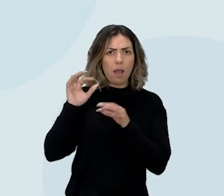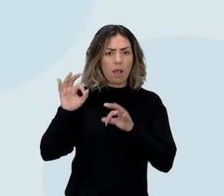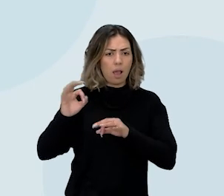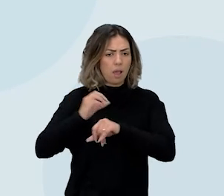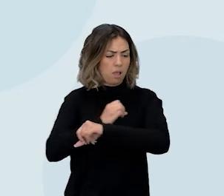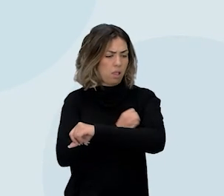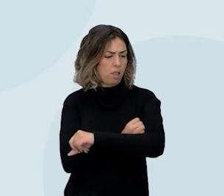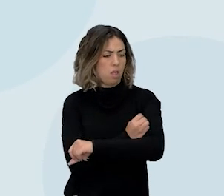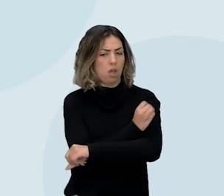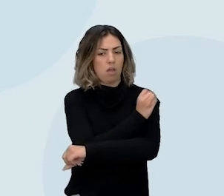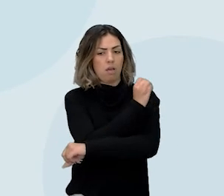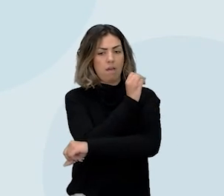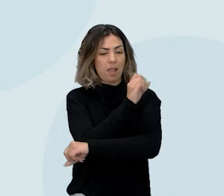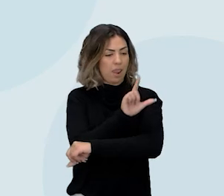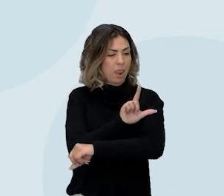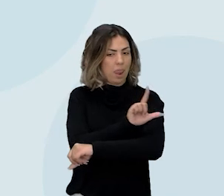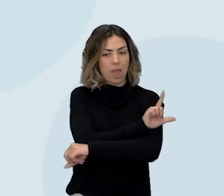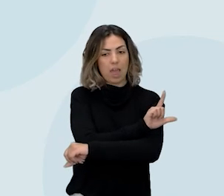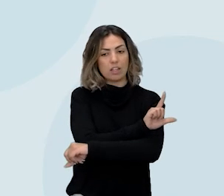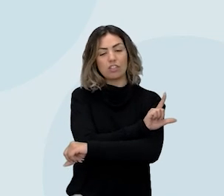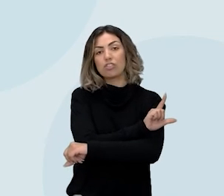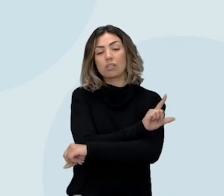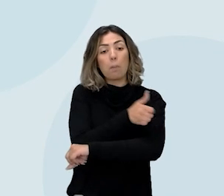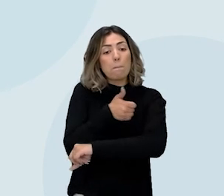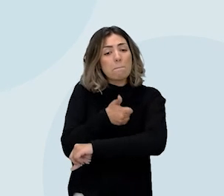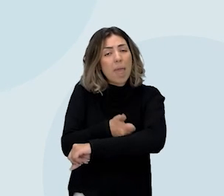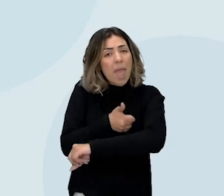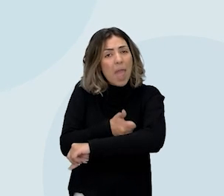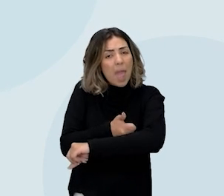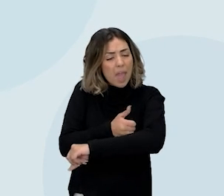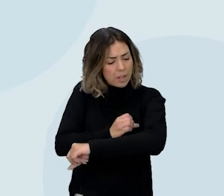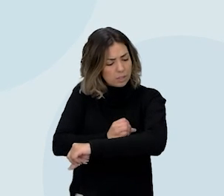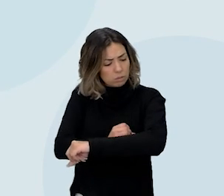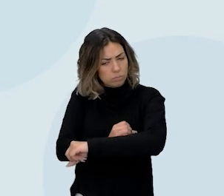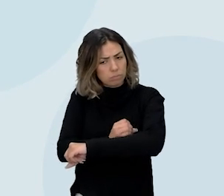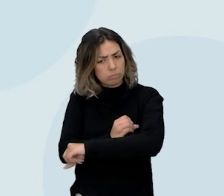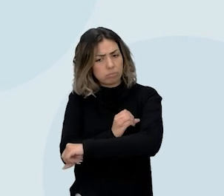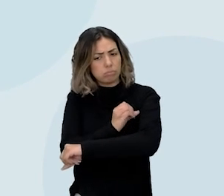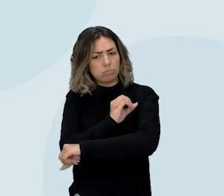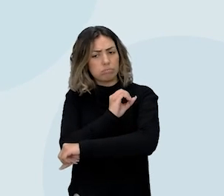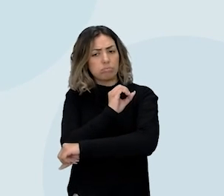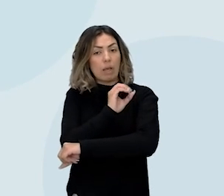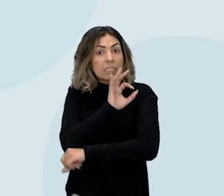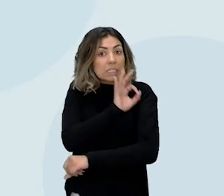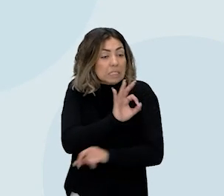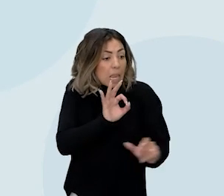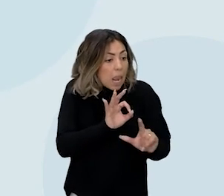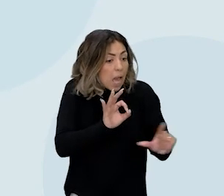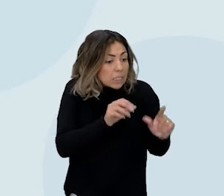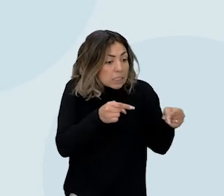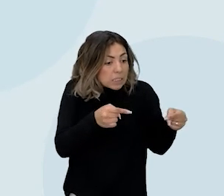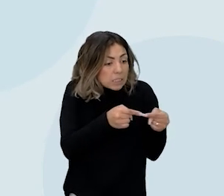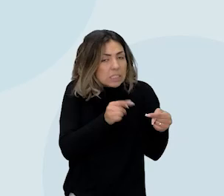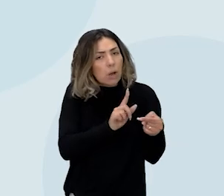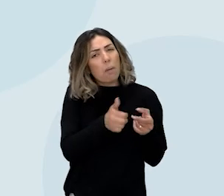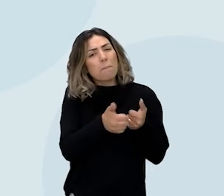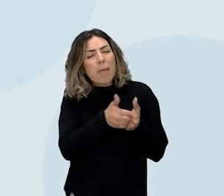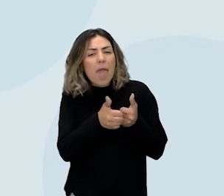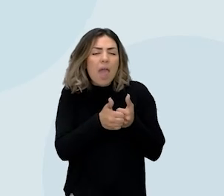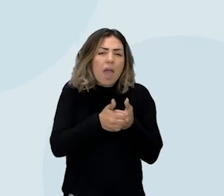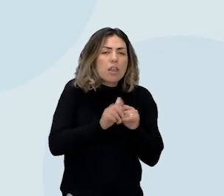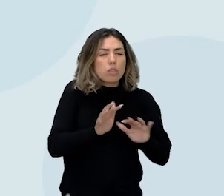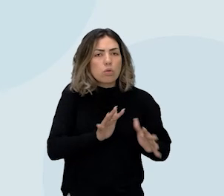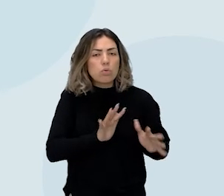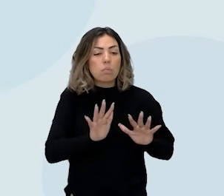no leste, tá, pessoal? Ele nasce próximo do leste, um pouquinho mais para frente, um pouquinho mais para trás, mas é mais ou menos na região do